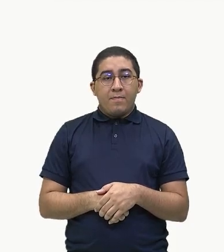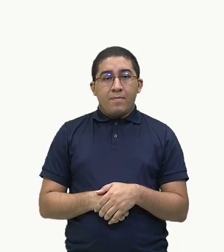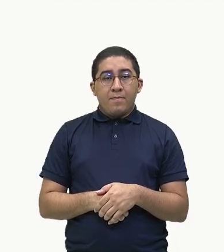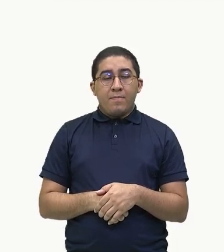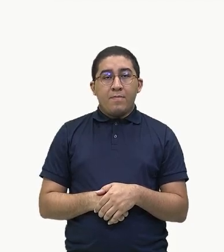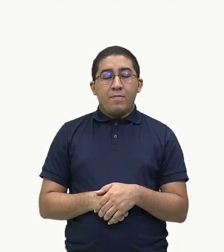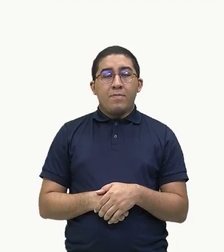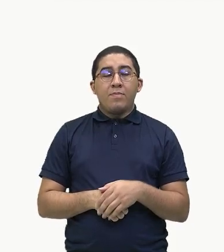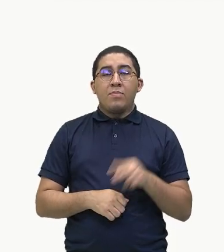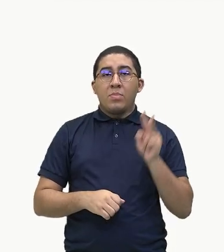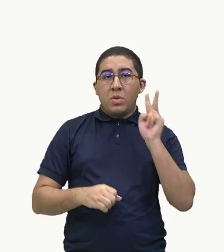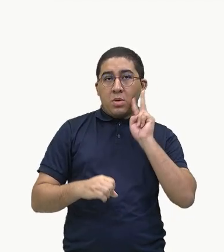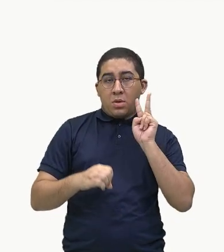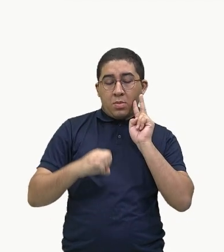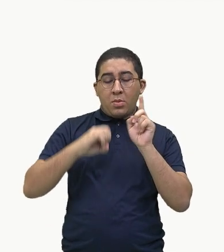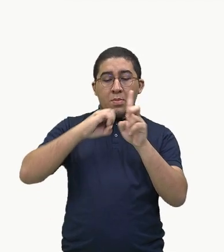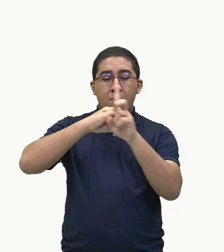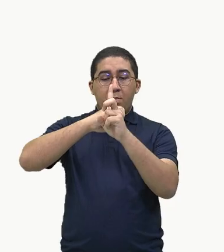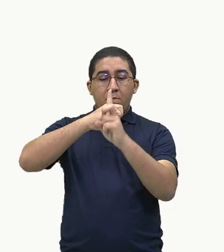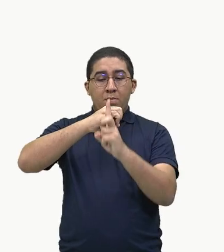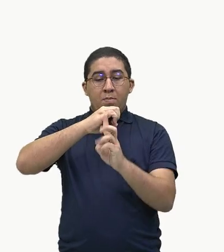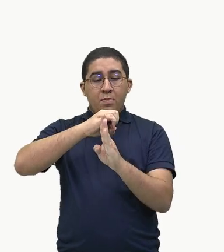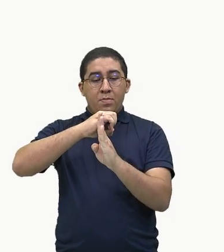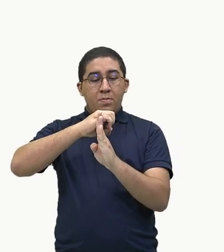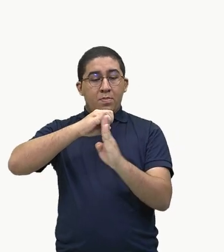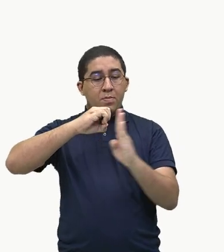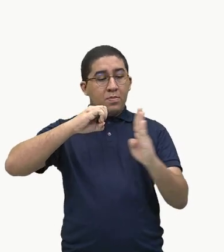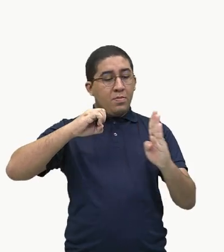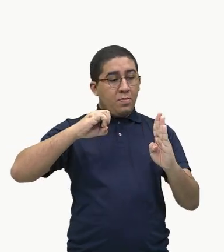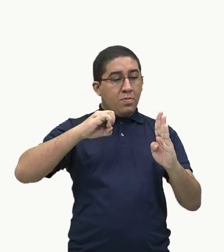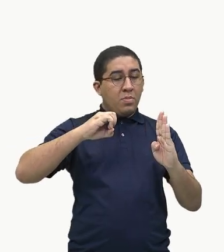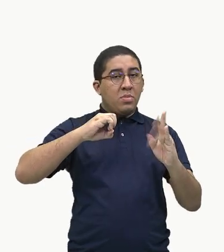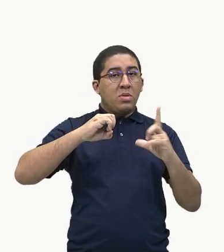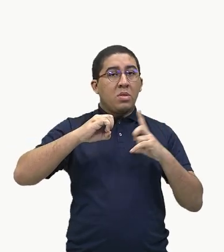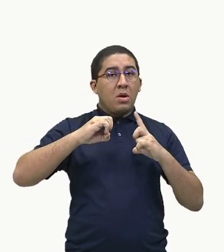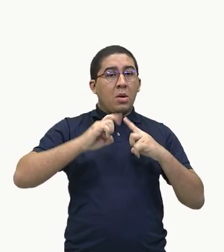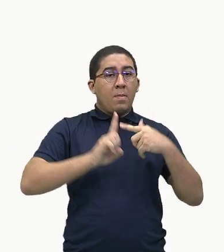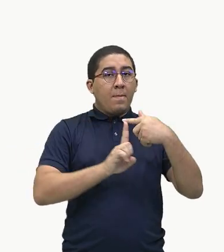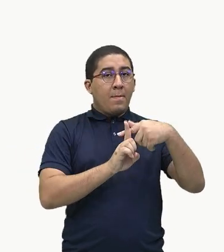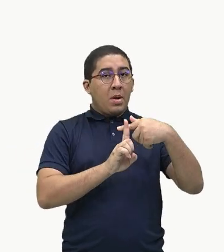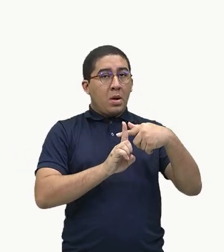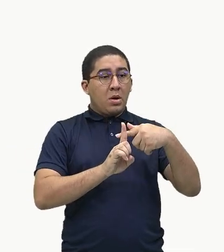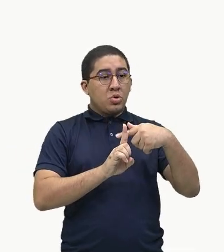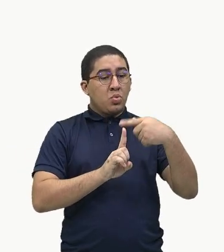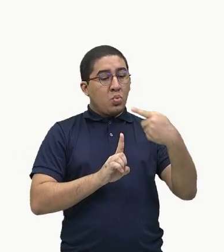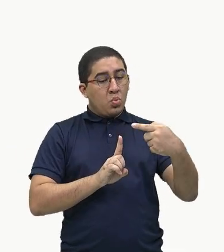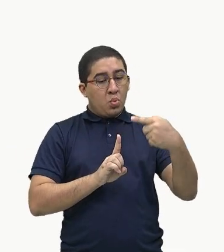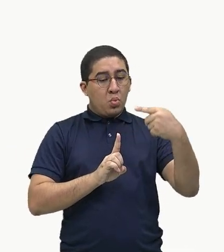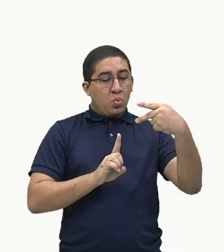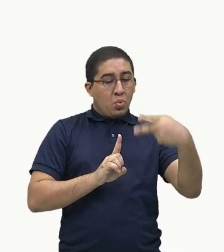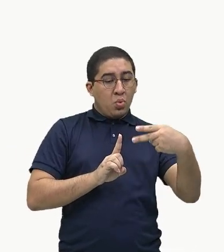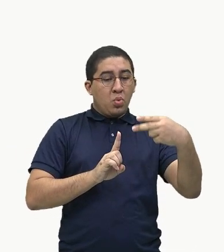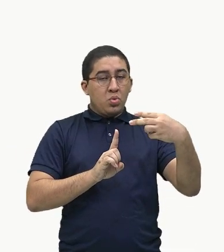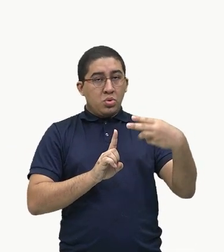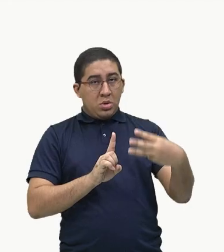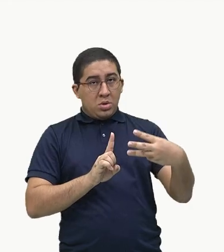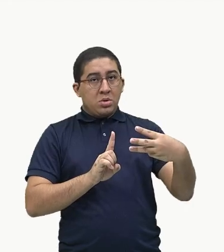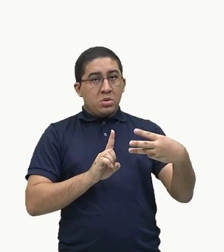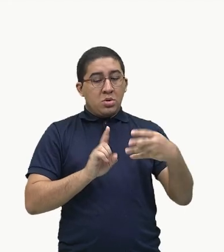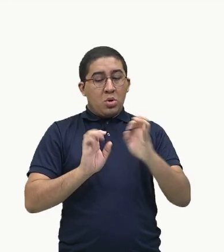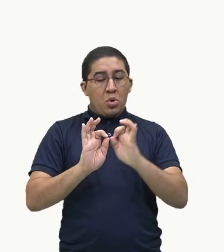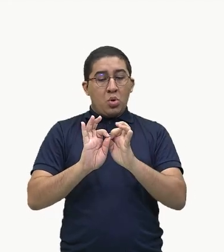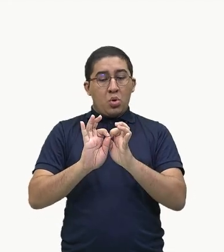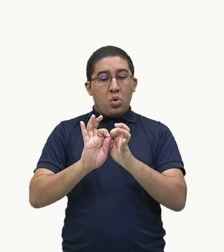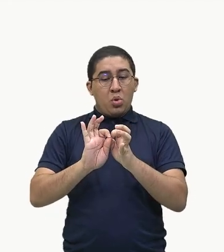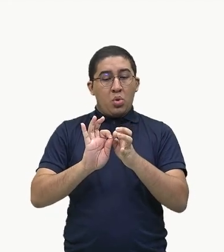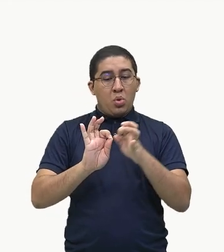mais 2, mais 3, pois à medida que nos afastamos, nos afastamos do meridiano de Greenwich,